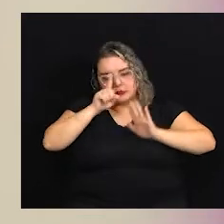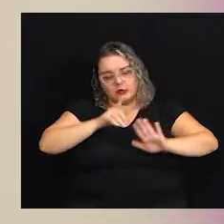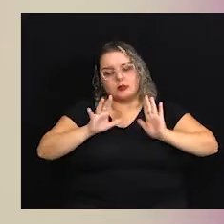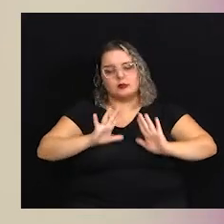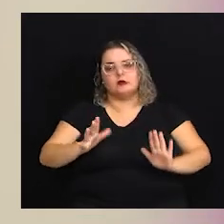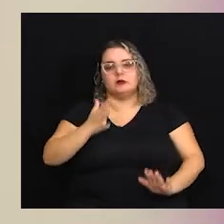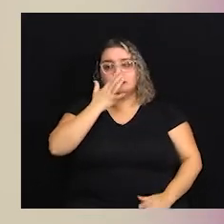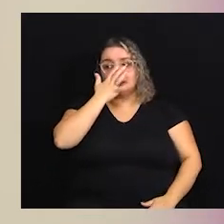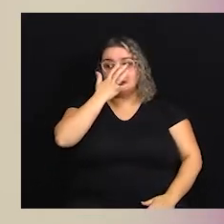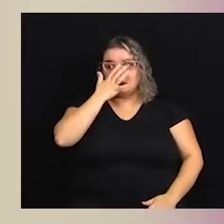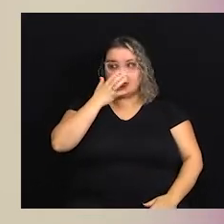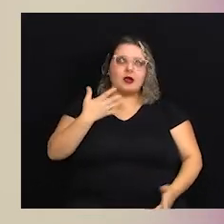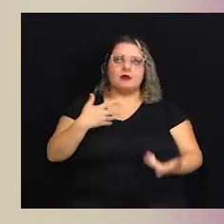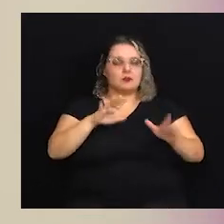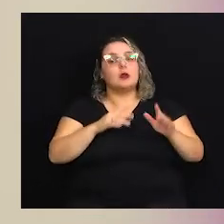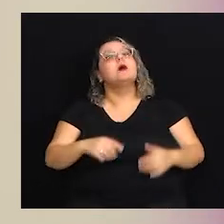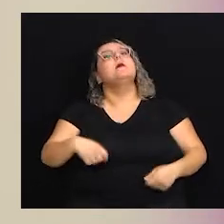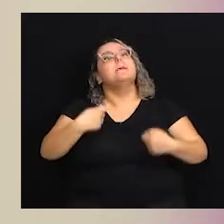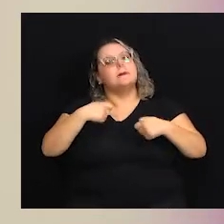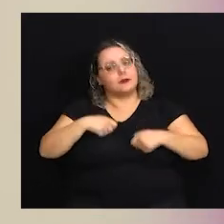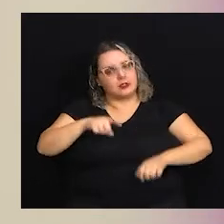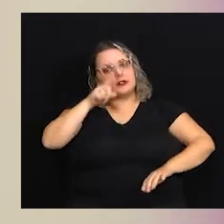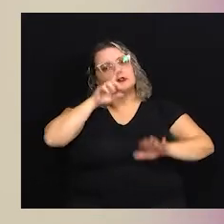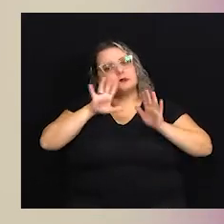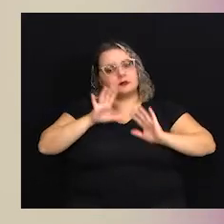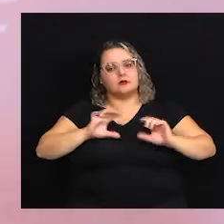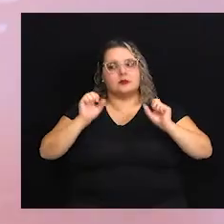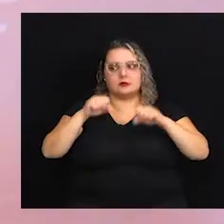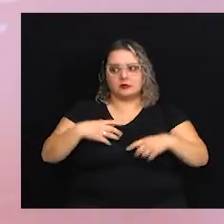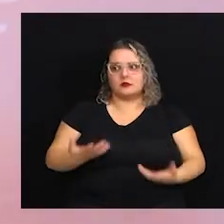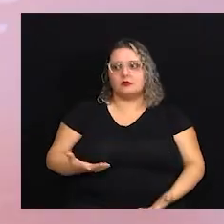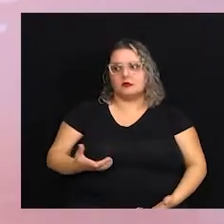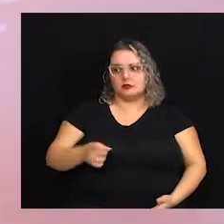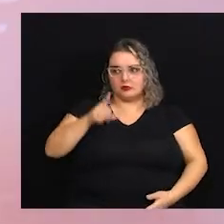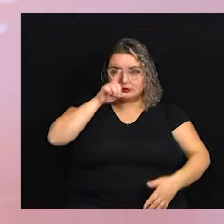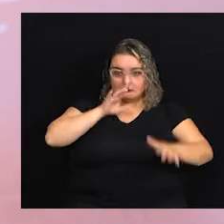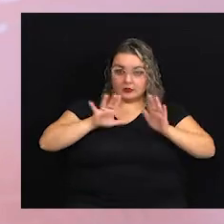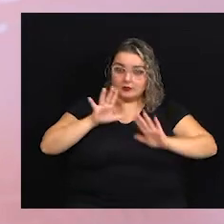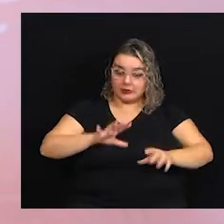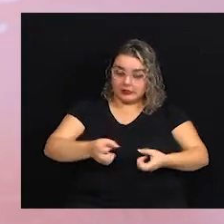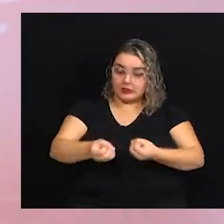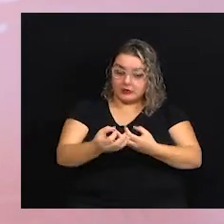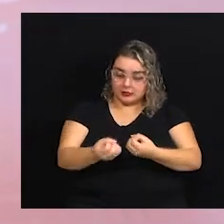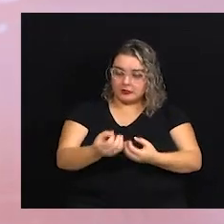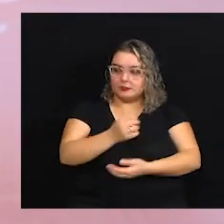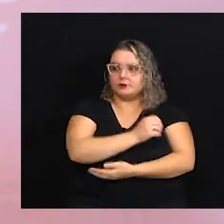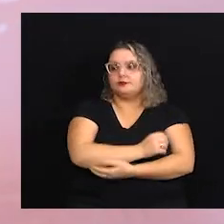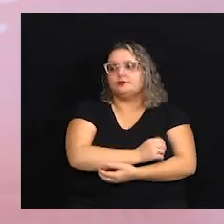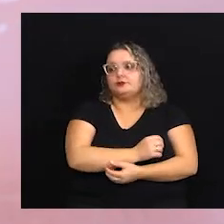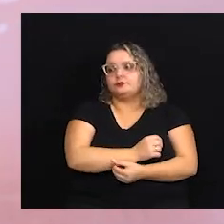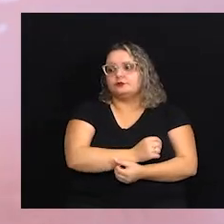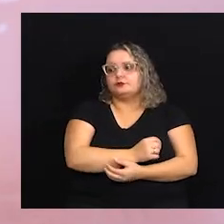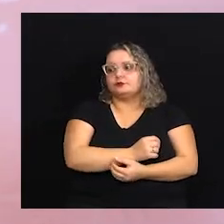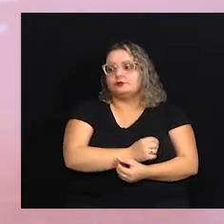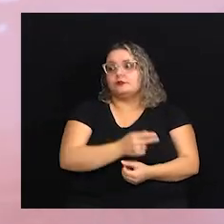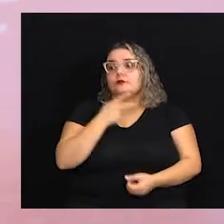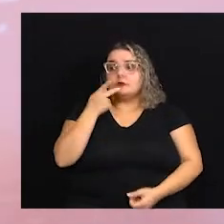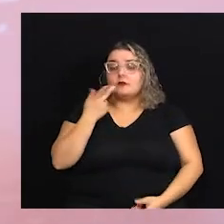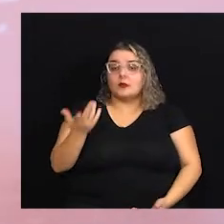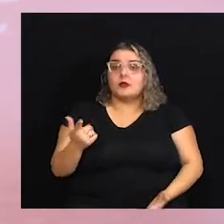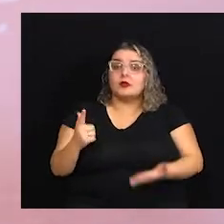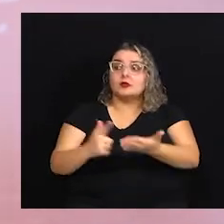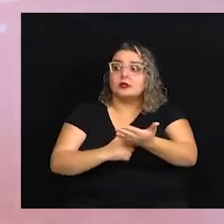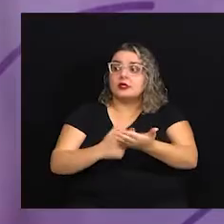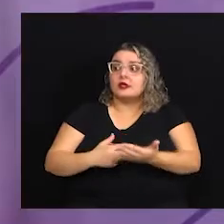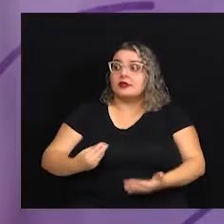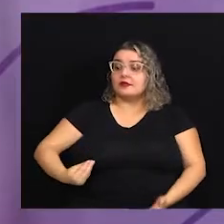ainda tem, não dá para falar, não vou deixar para lá, tem que se prevenir. Prevenção e informação, né? Vamos falar um pouquinho então